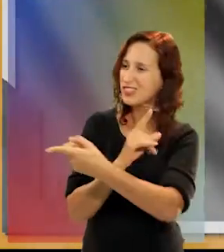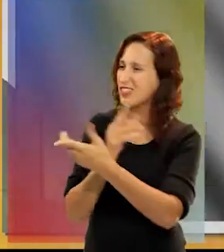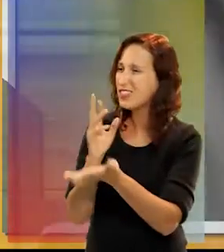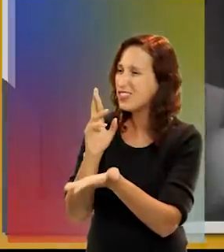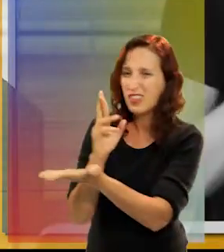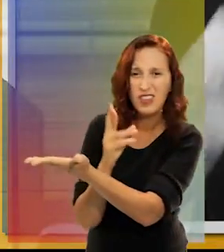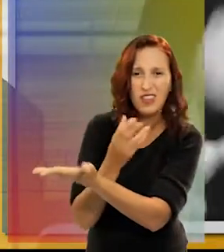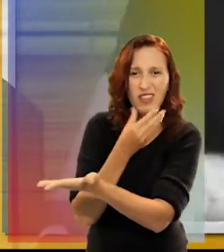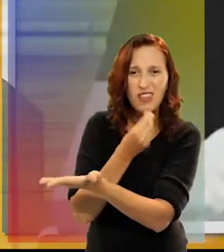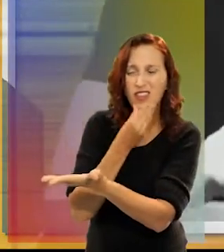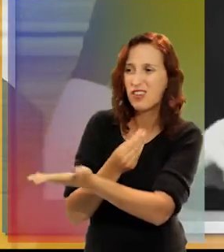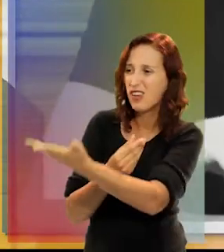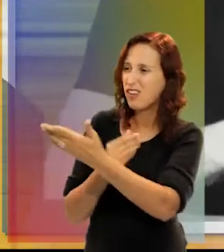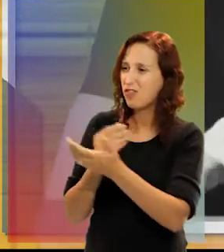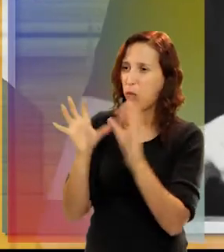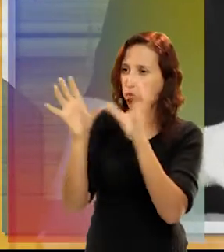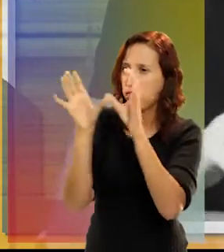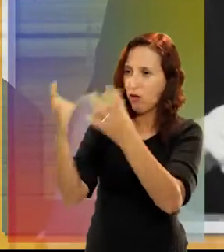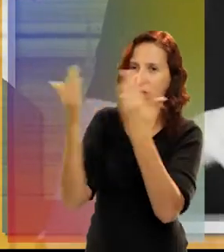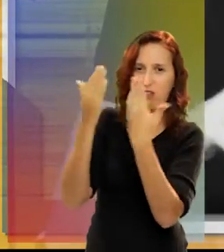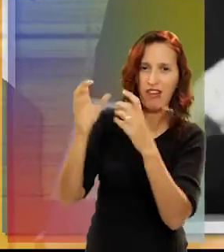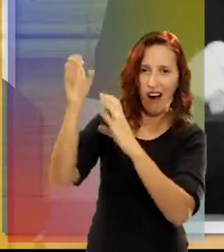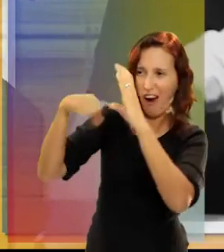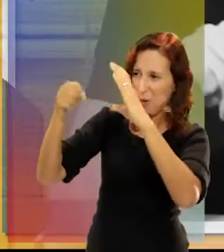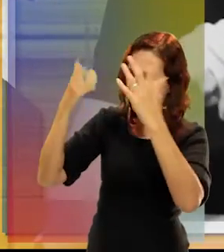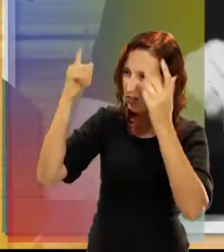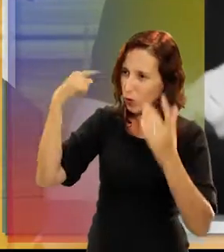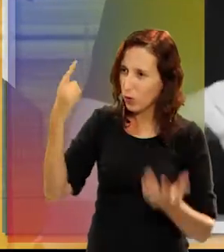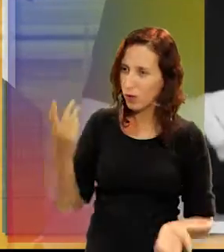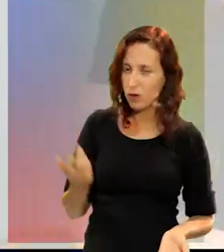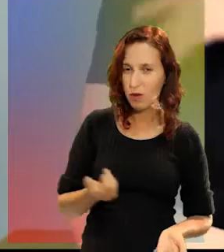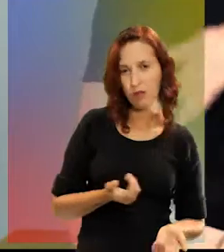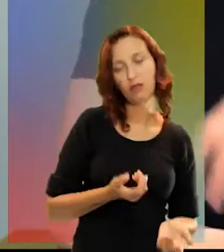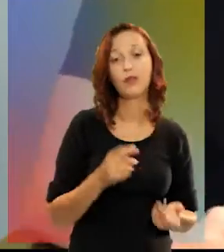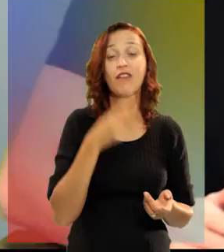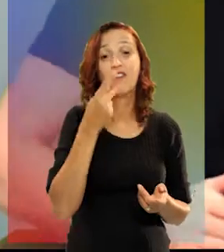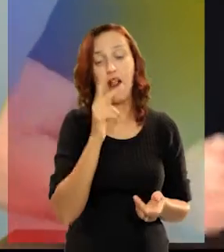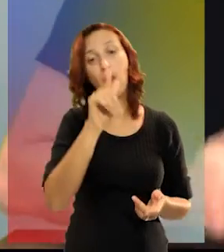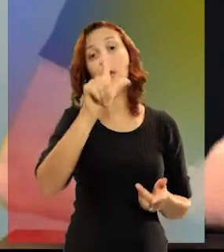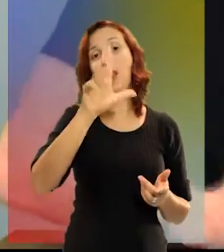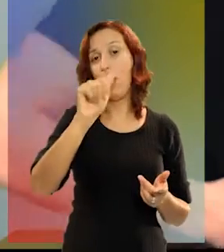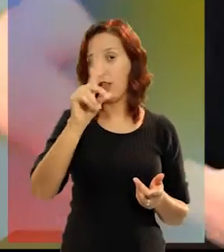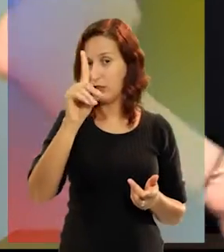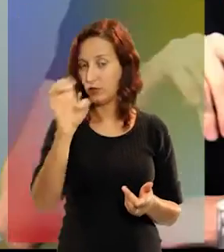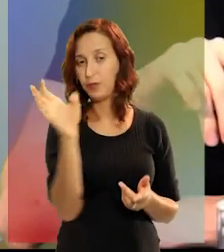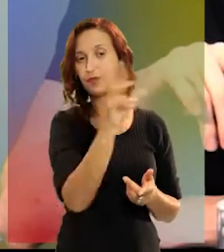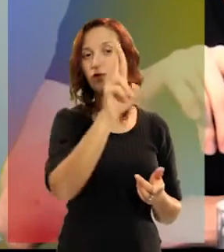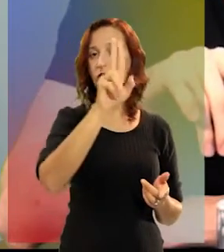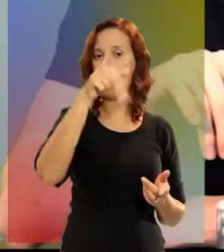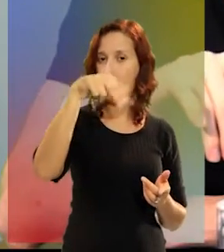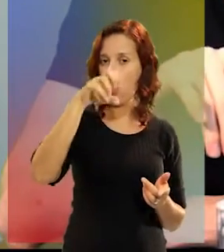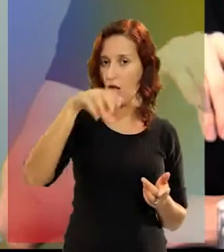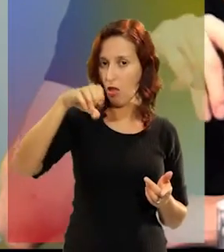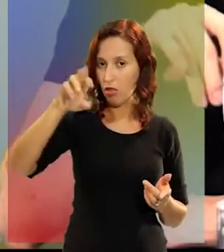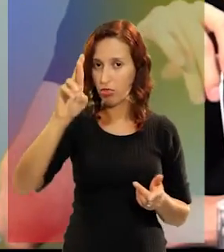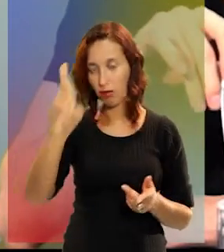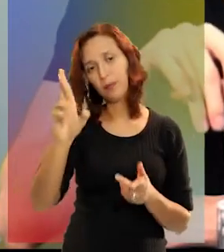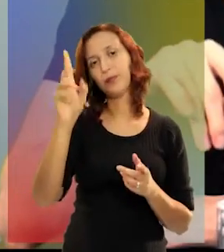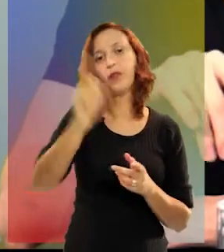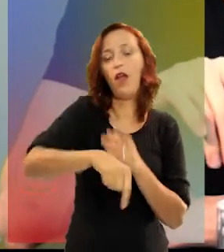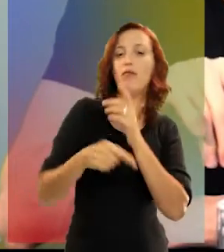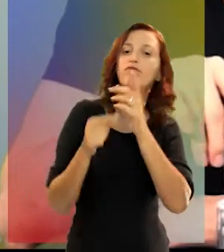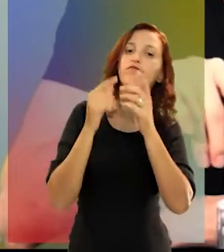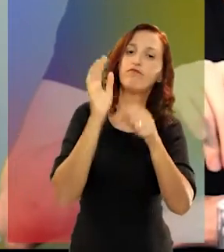Ricardo. Fica fazendo bunda lelê na minha câmera. Então vamos falar de Blade Runner. Blade Runner é uma obra de